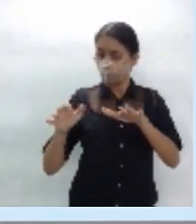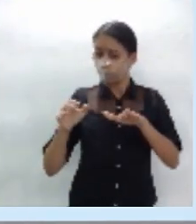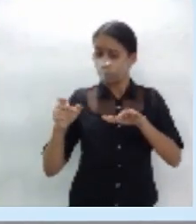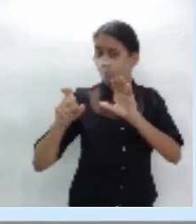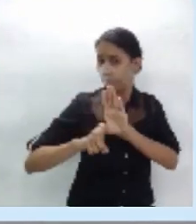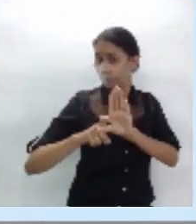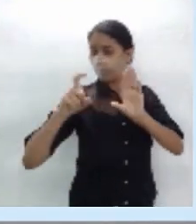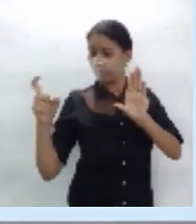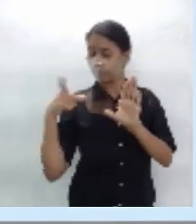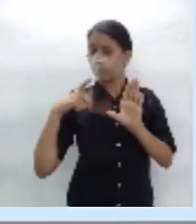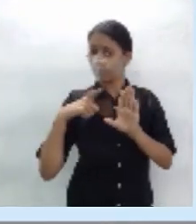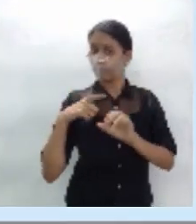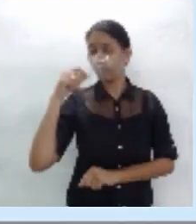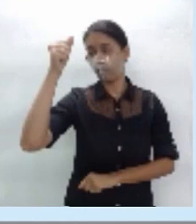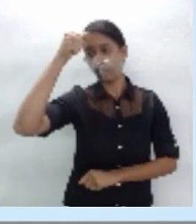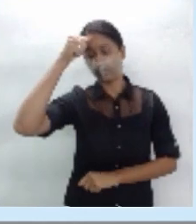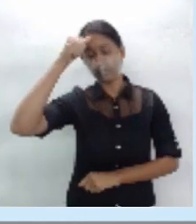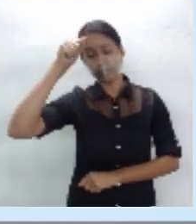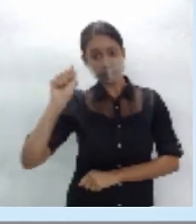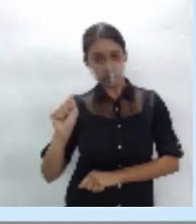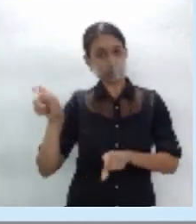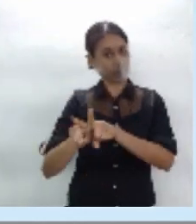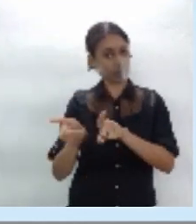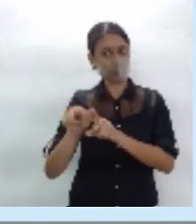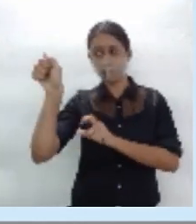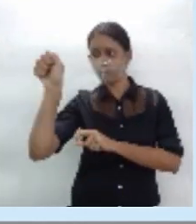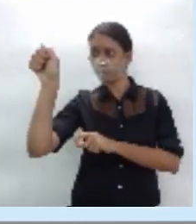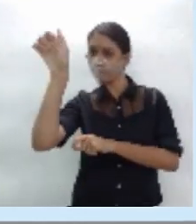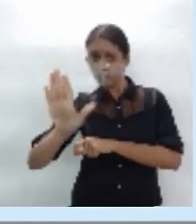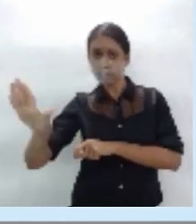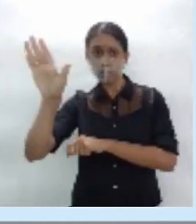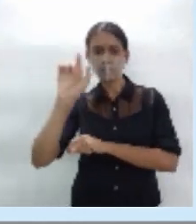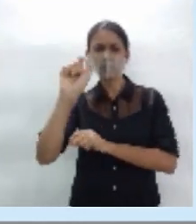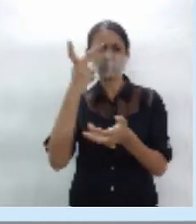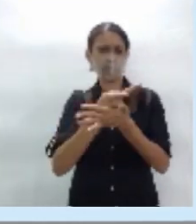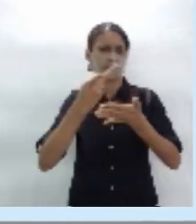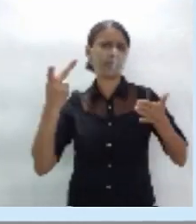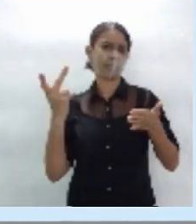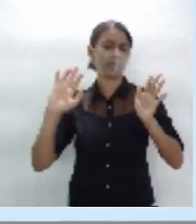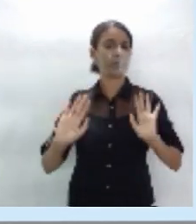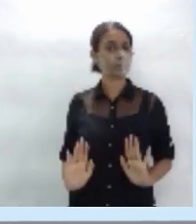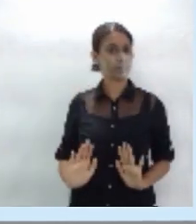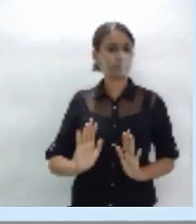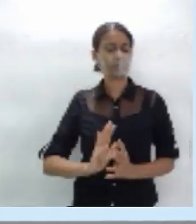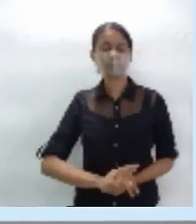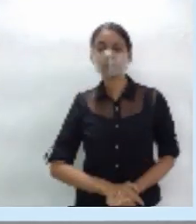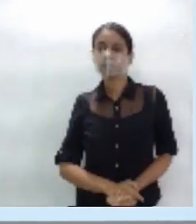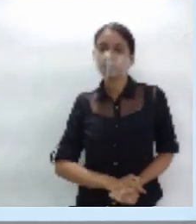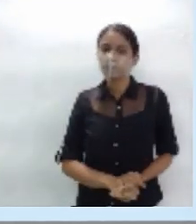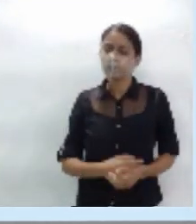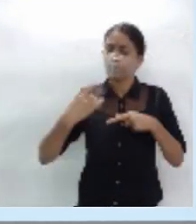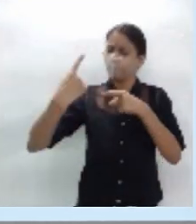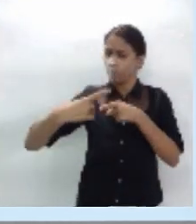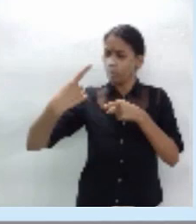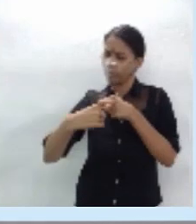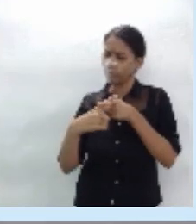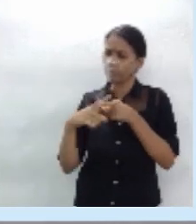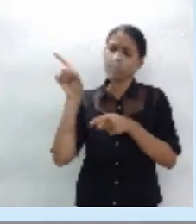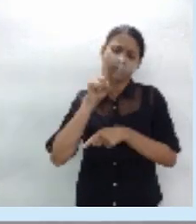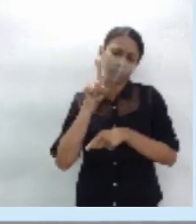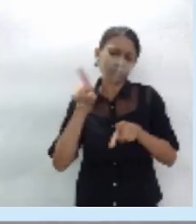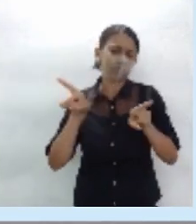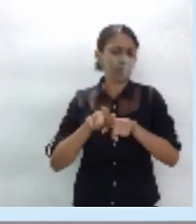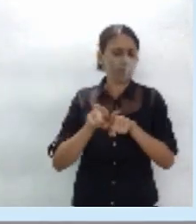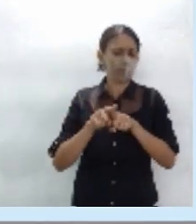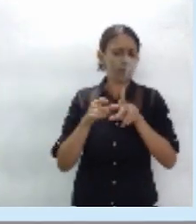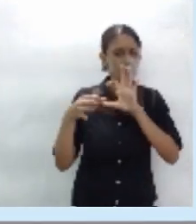independências, tanto na Ásia quanto na África. E o que é que ocorre nessa situação, professor? Né? Por que os Estados Unidos e a